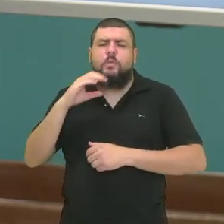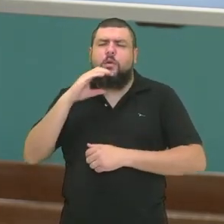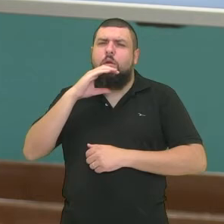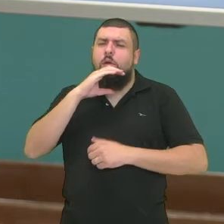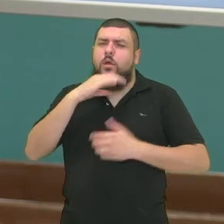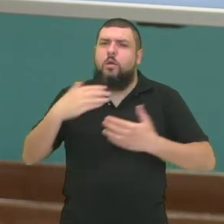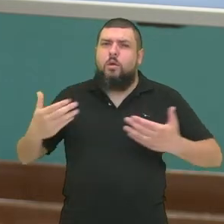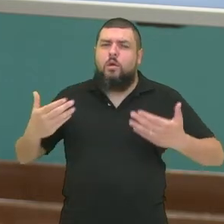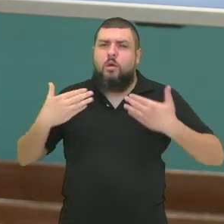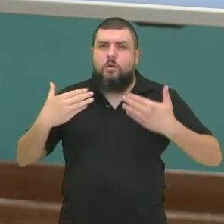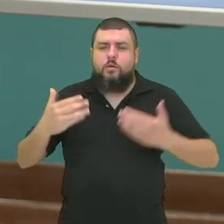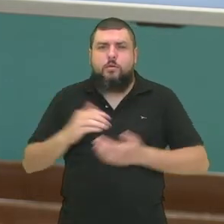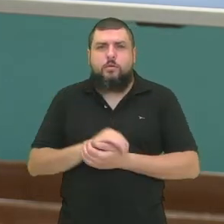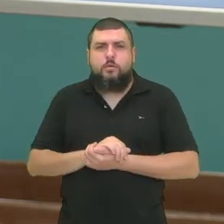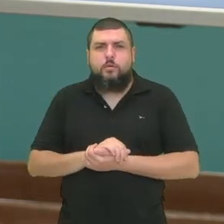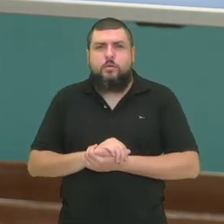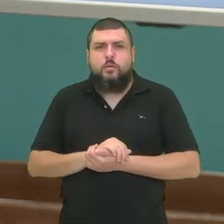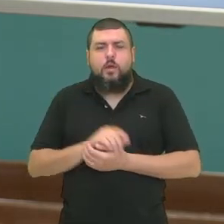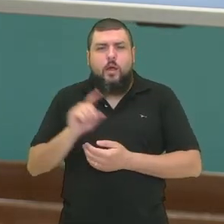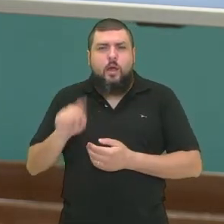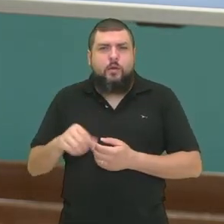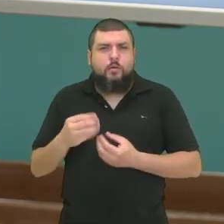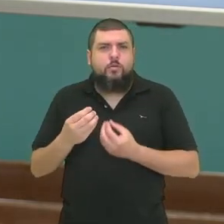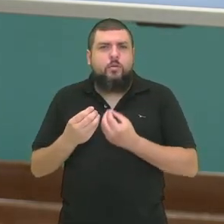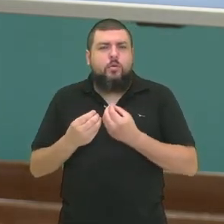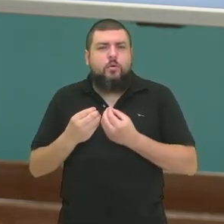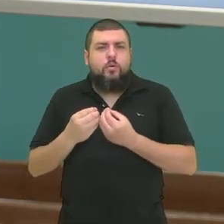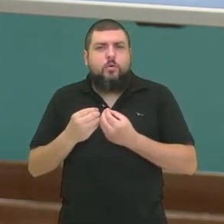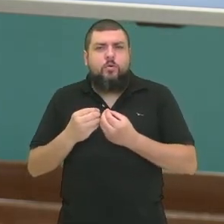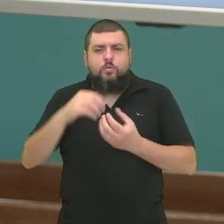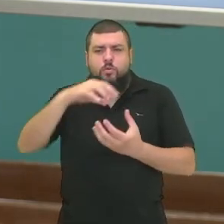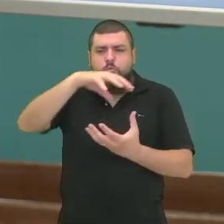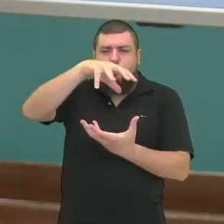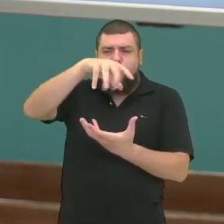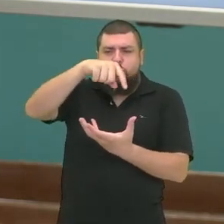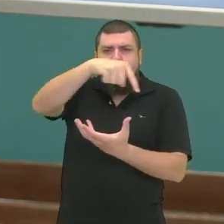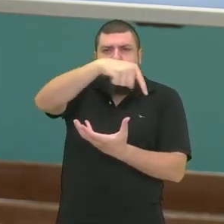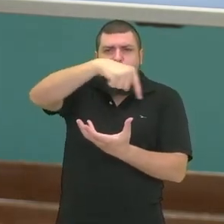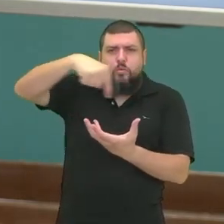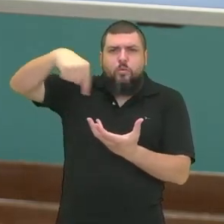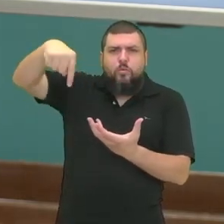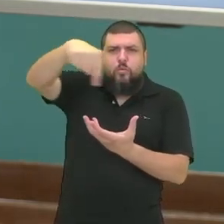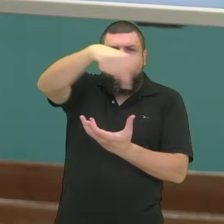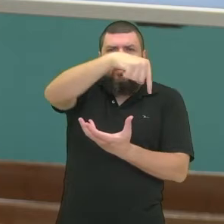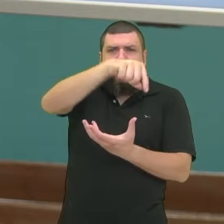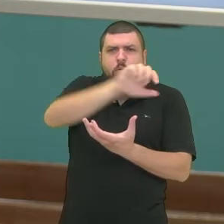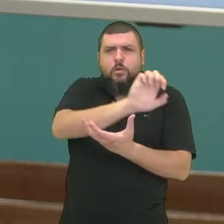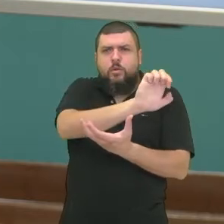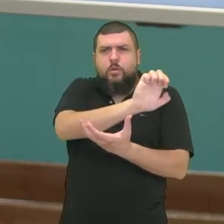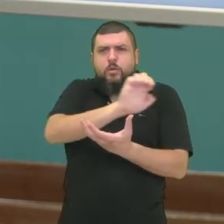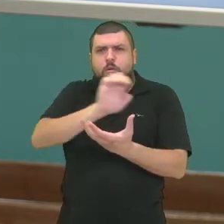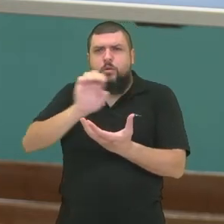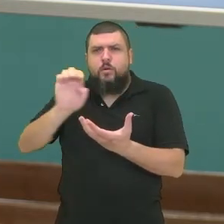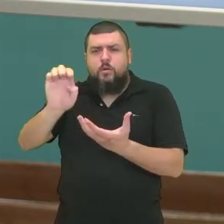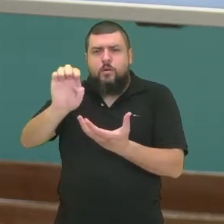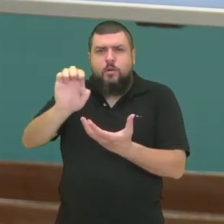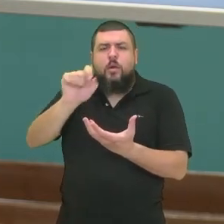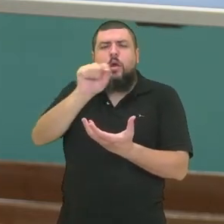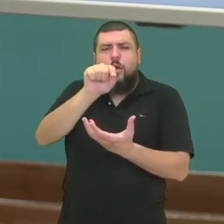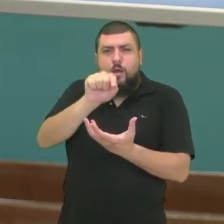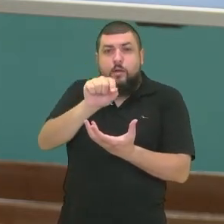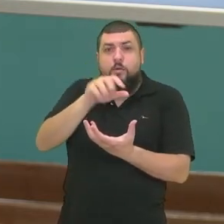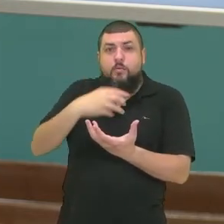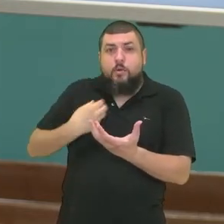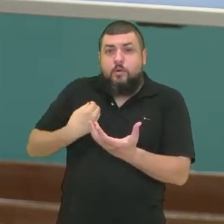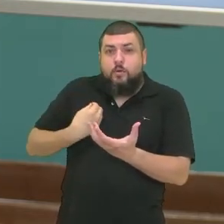região, ok? Próxima à linha do Equador, sabemos que, de um modo geral, devido à latitude ser baixa, é mais